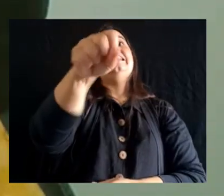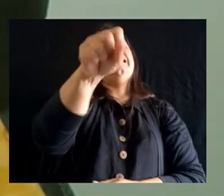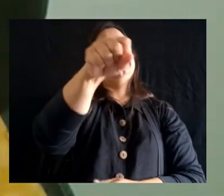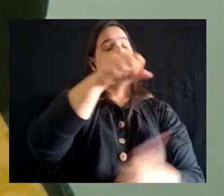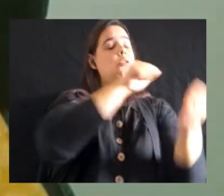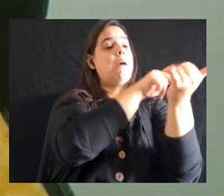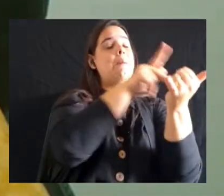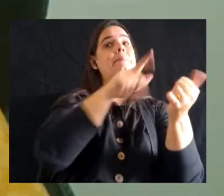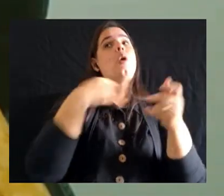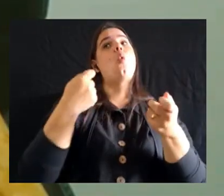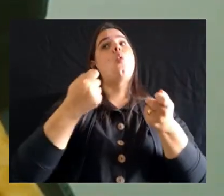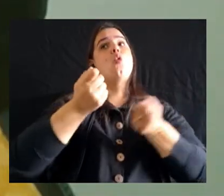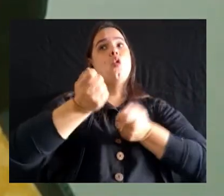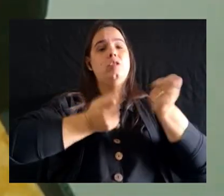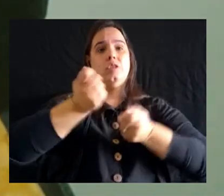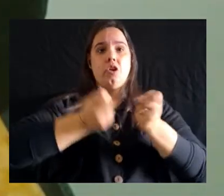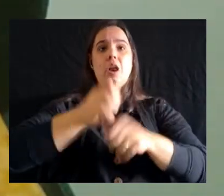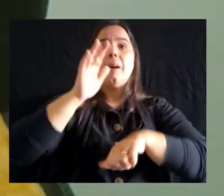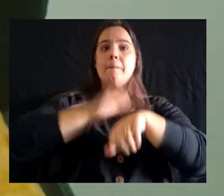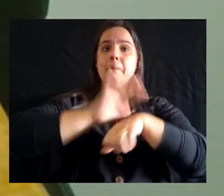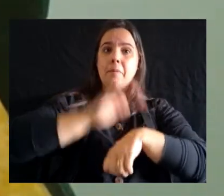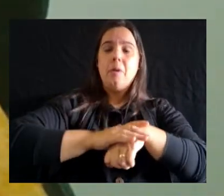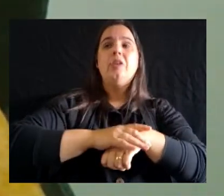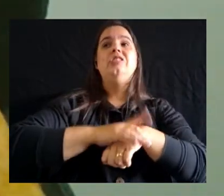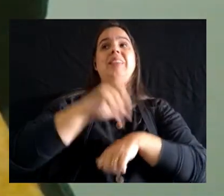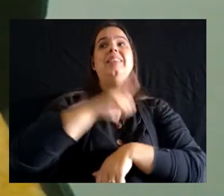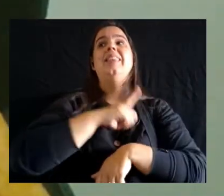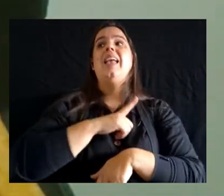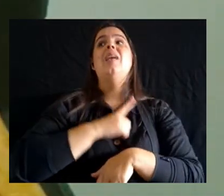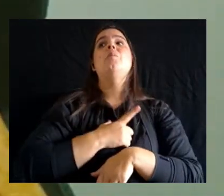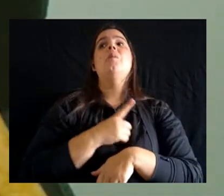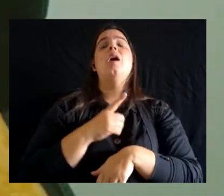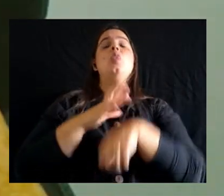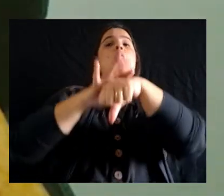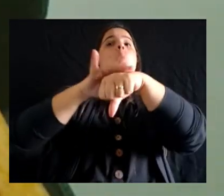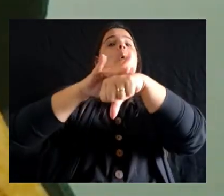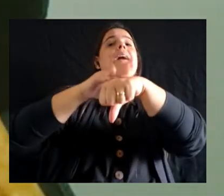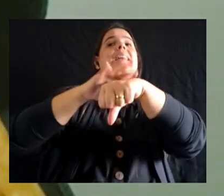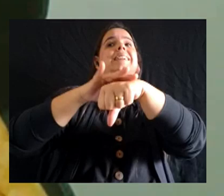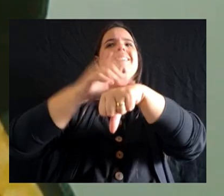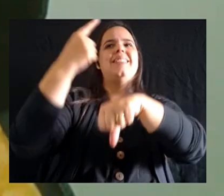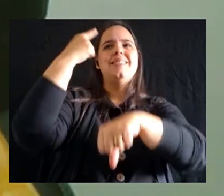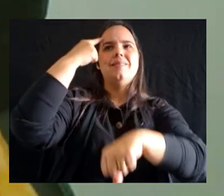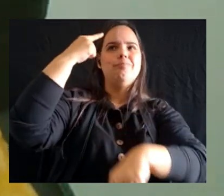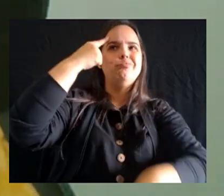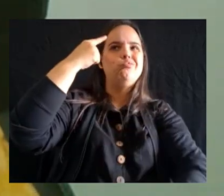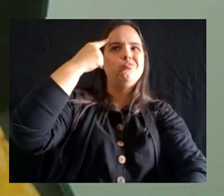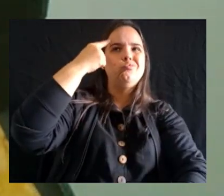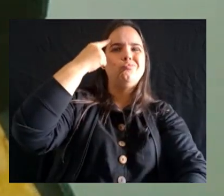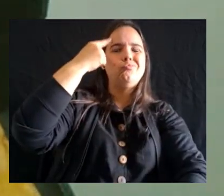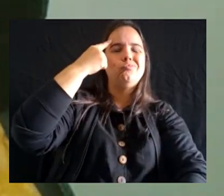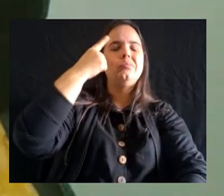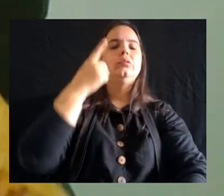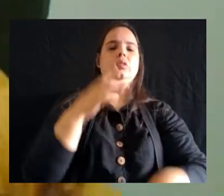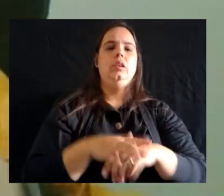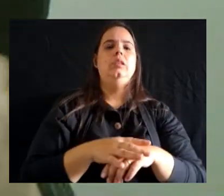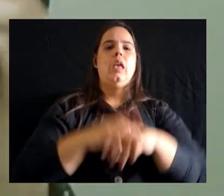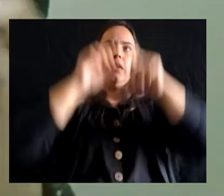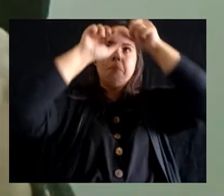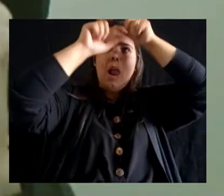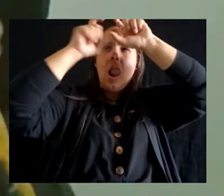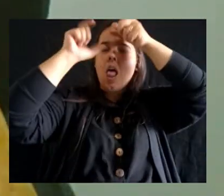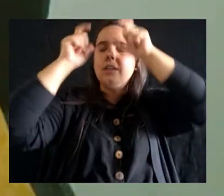né? Pode gerar uma doença, principalmente uma doença mental mesmo, né? Então, ir para um transtorno alimentar, porque a